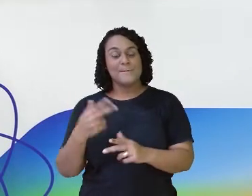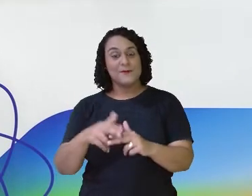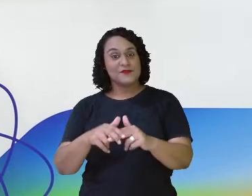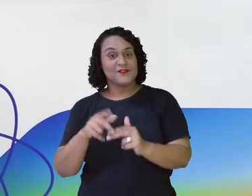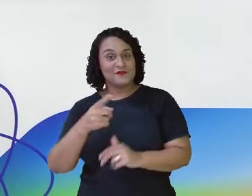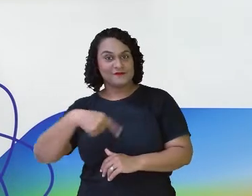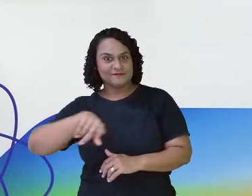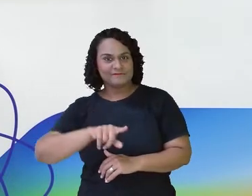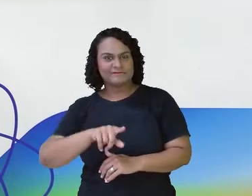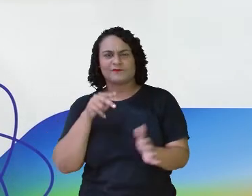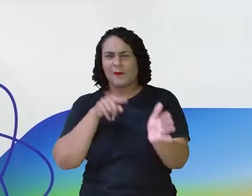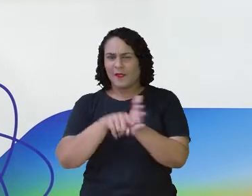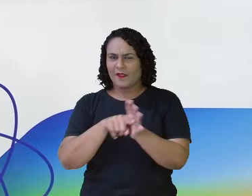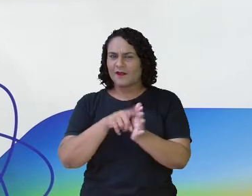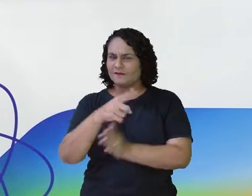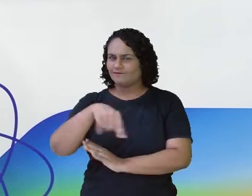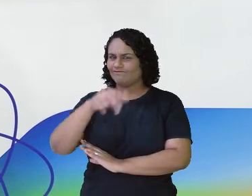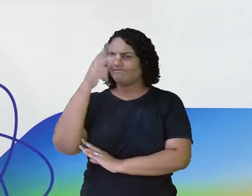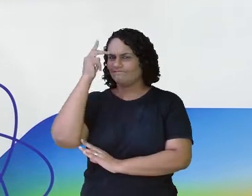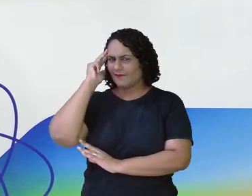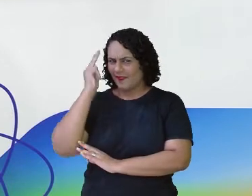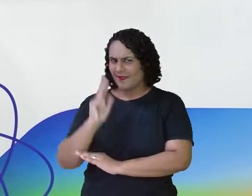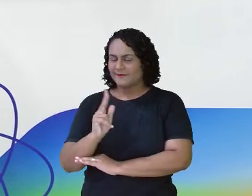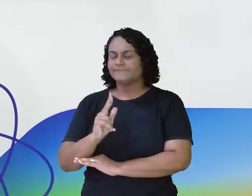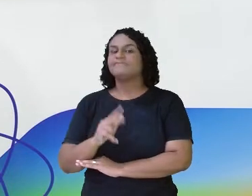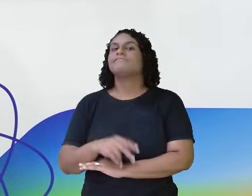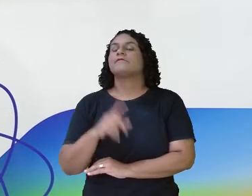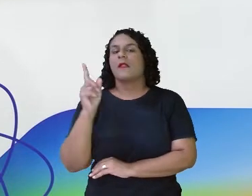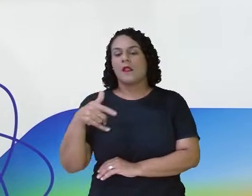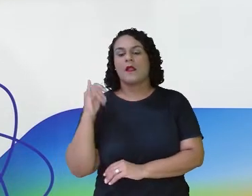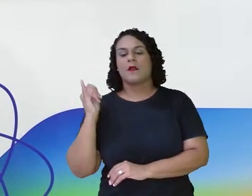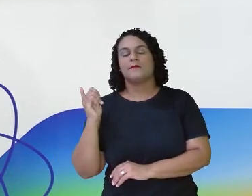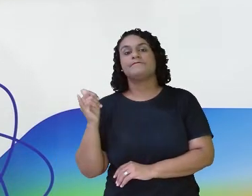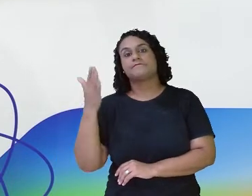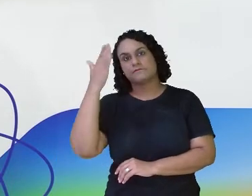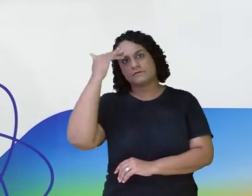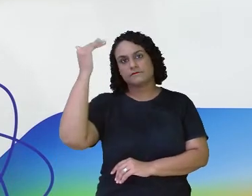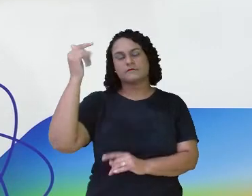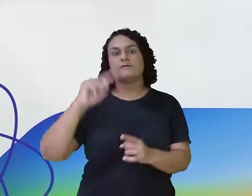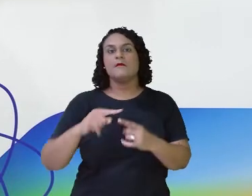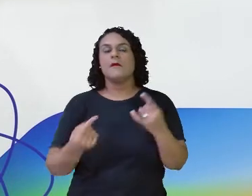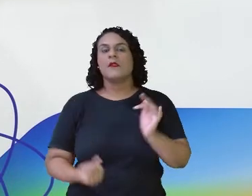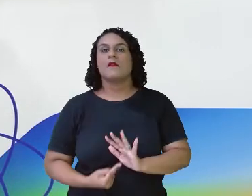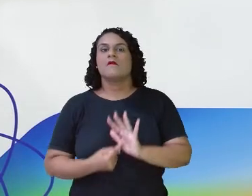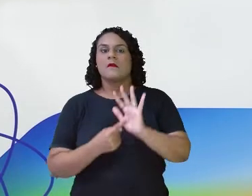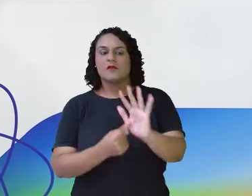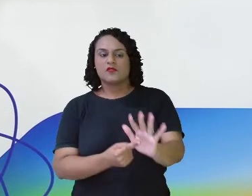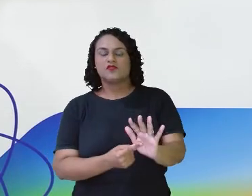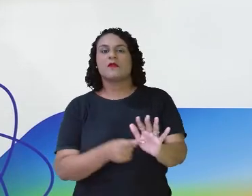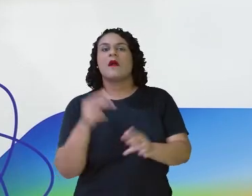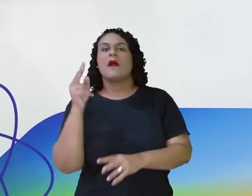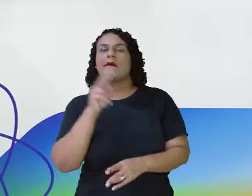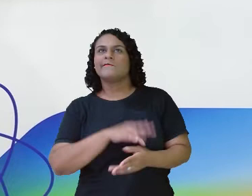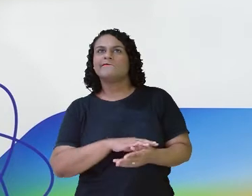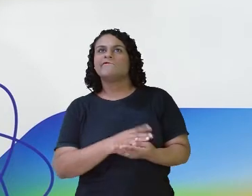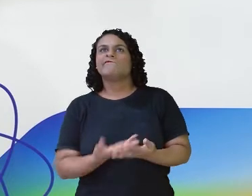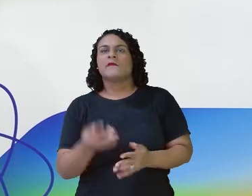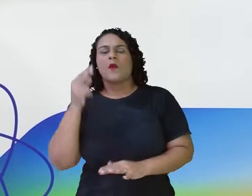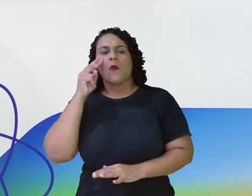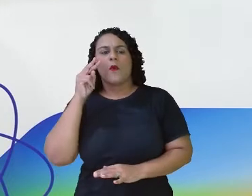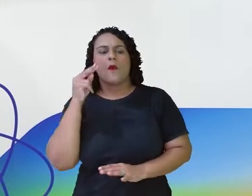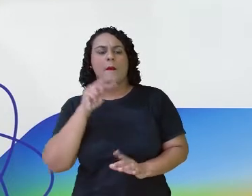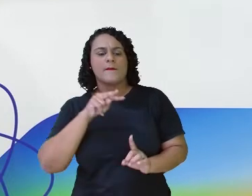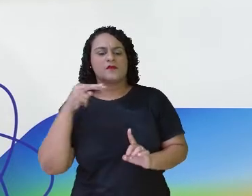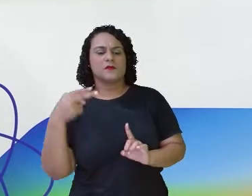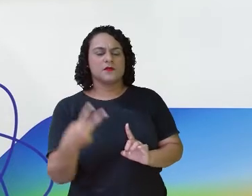muito sabidinhos. Então, é um conto bem conhecido, mas que vai mostrar a visão do narrador, a visão de uma personagem